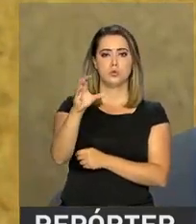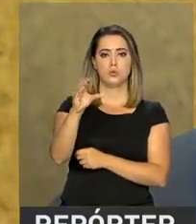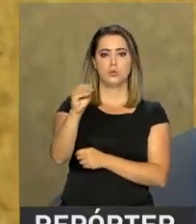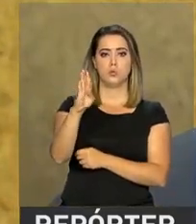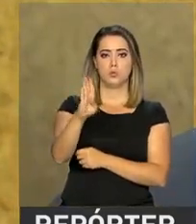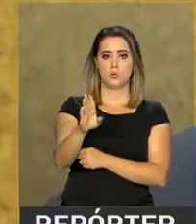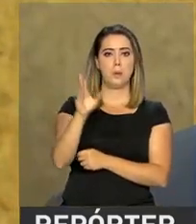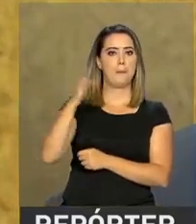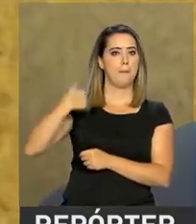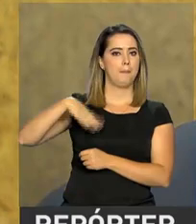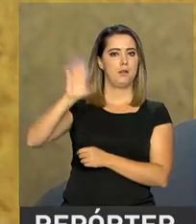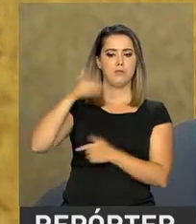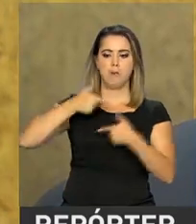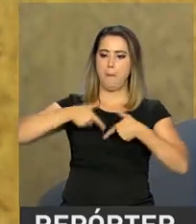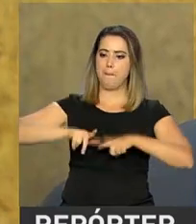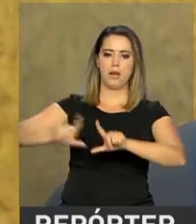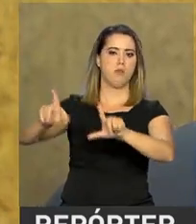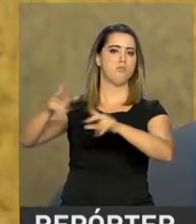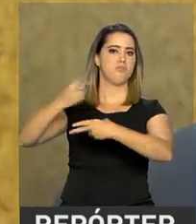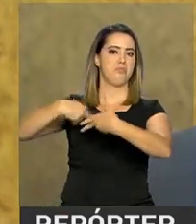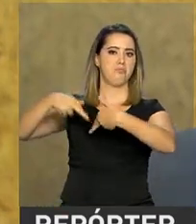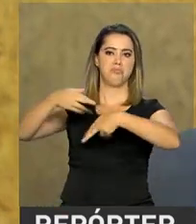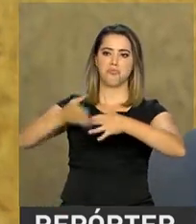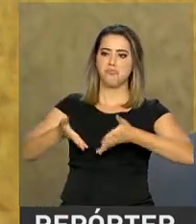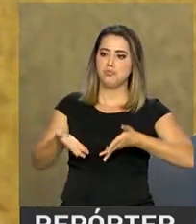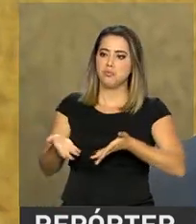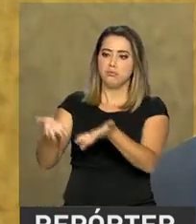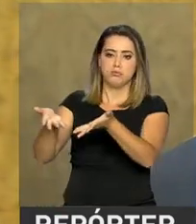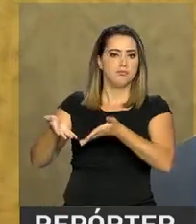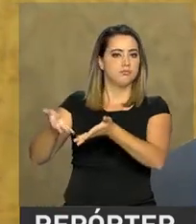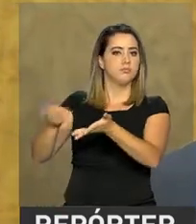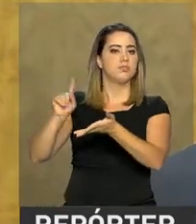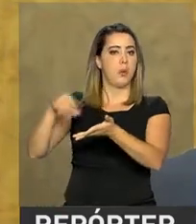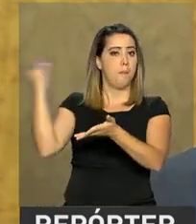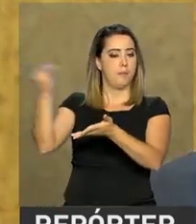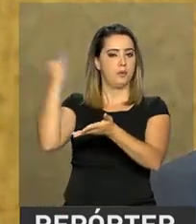matemáticos mais premiados. Ele ganhou prêmios importantíssimos, inclusive o prêmio Balzan.